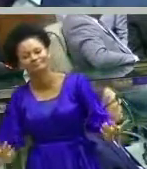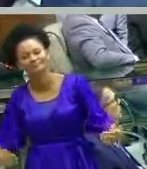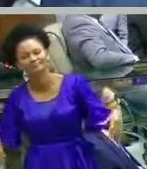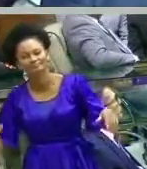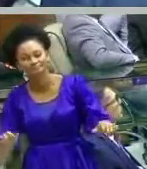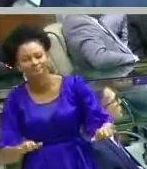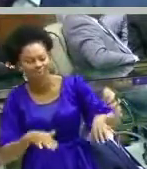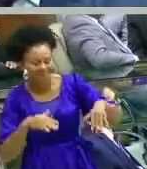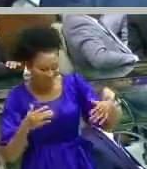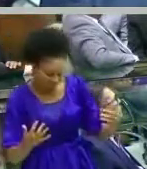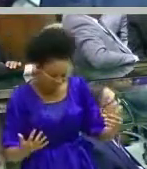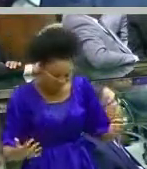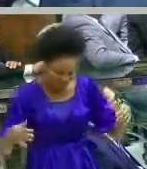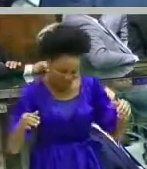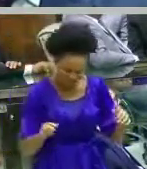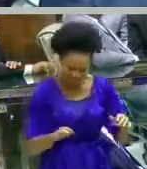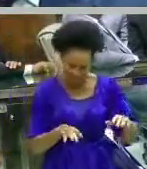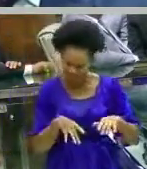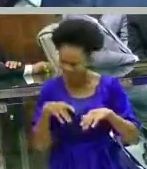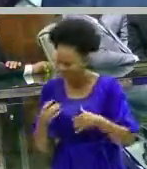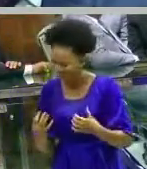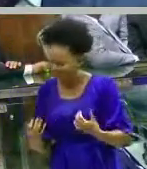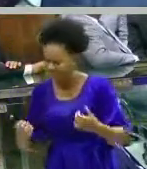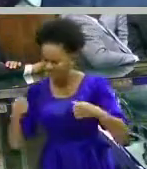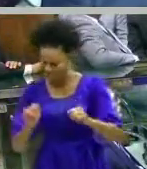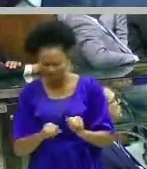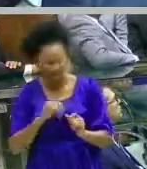pelo fogo